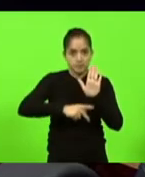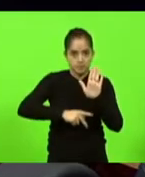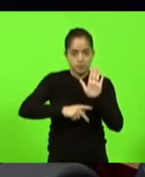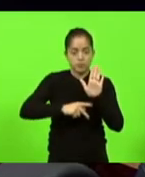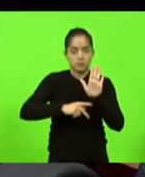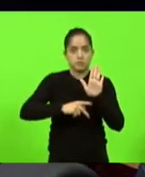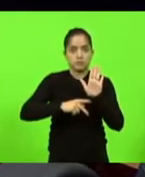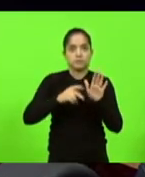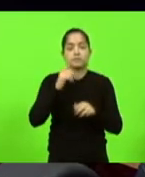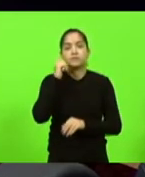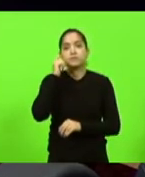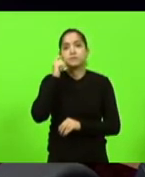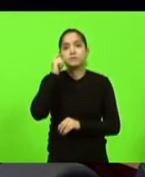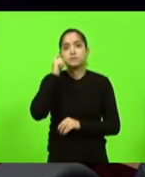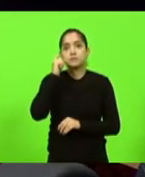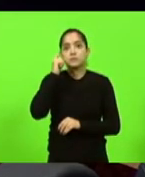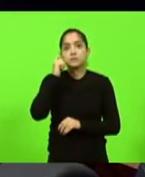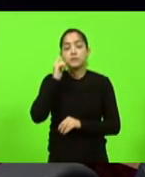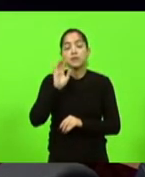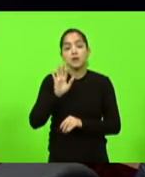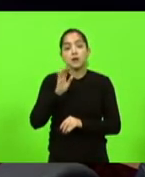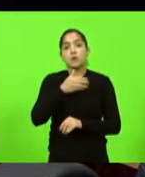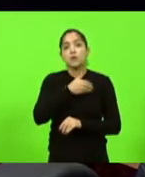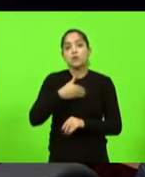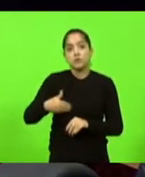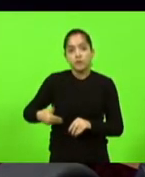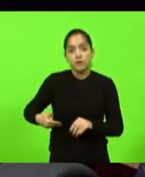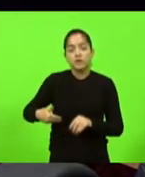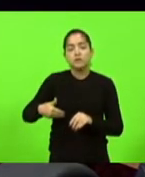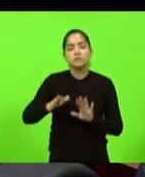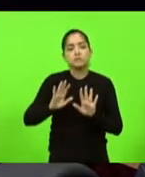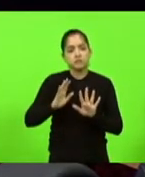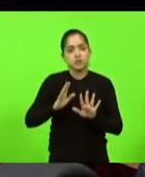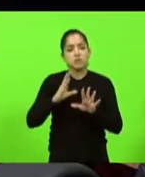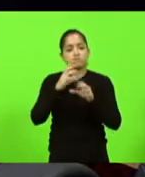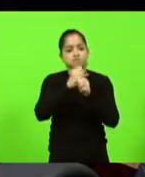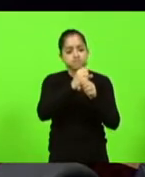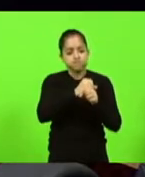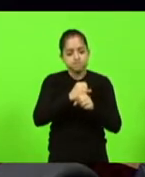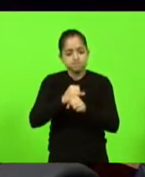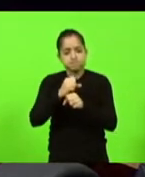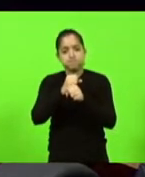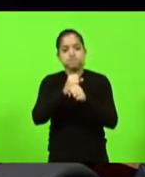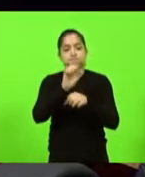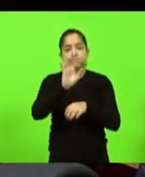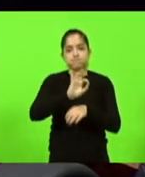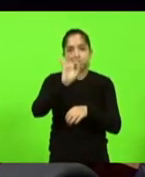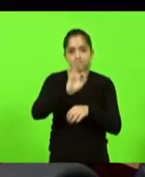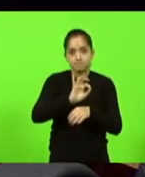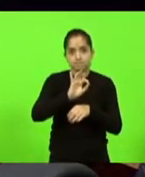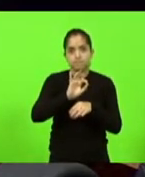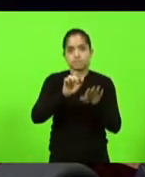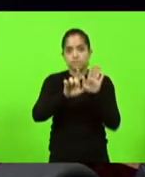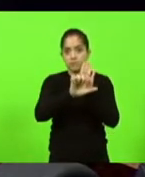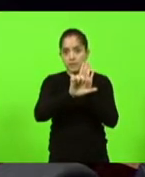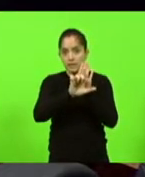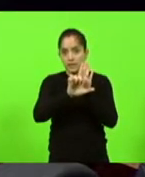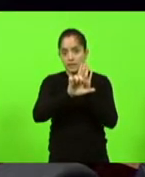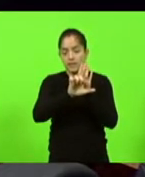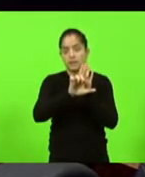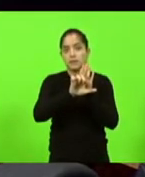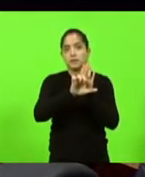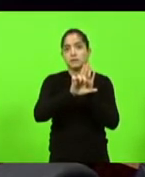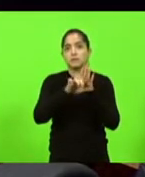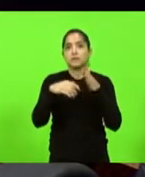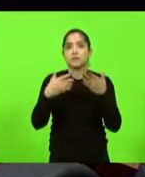fiscal. O governo já calculou tudo o que podia dentro da legislação e também o